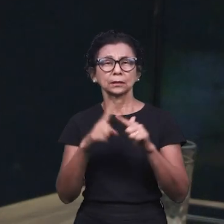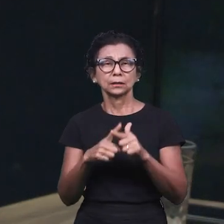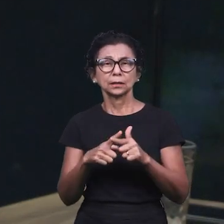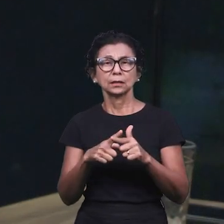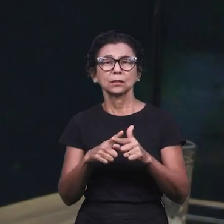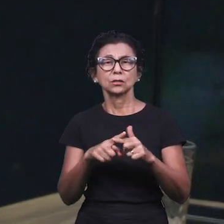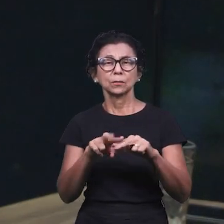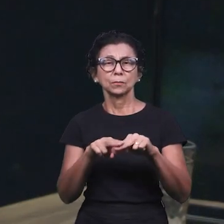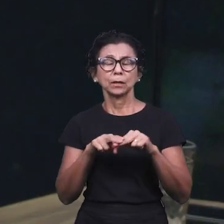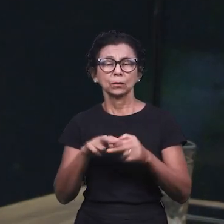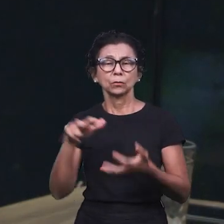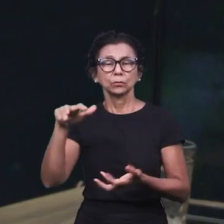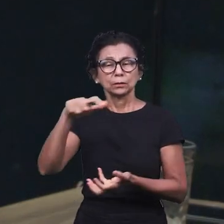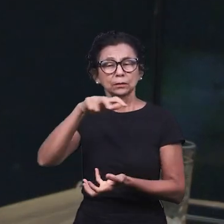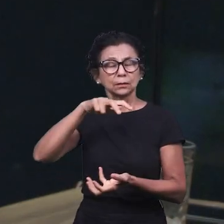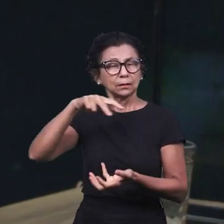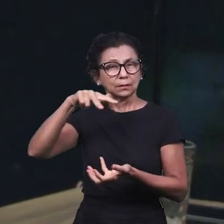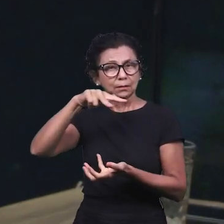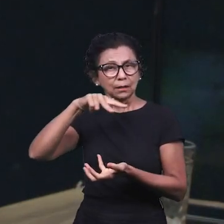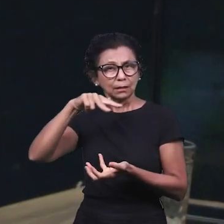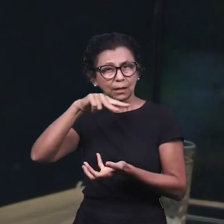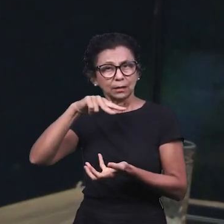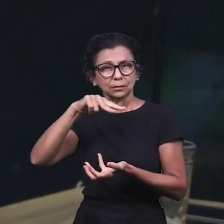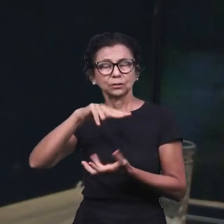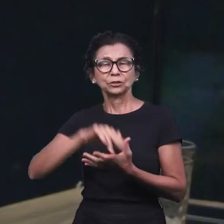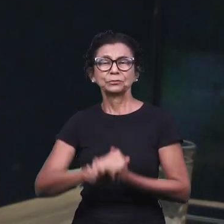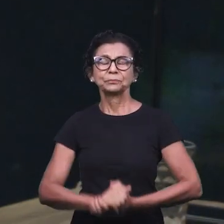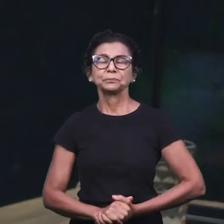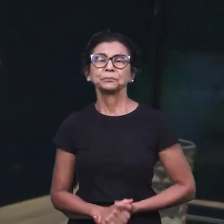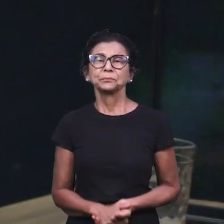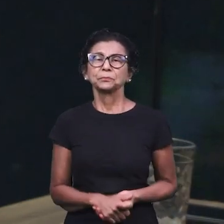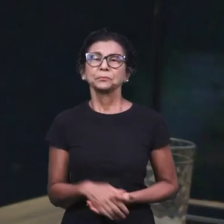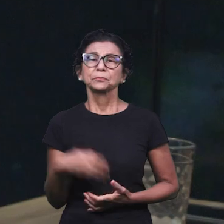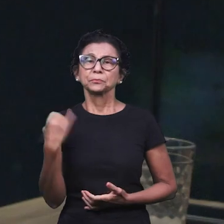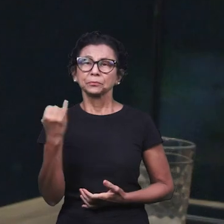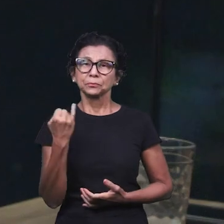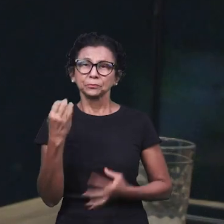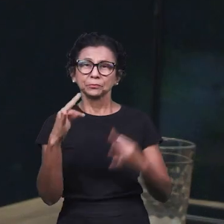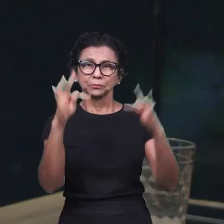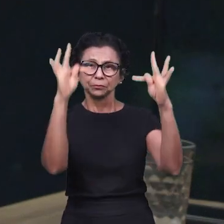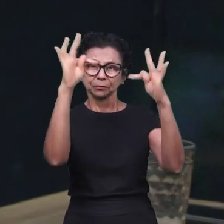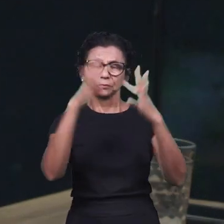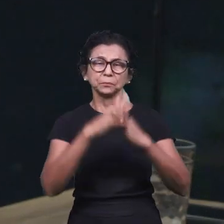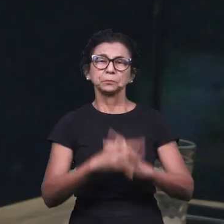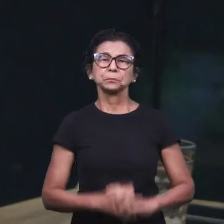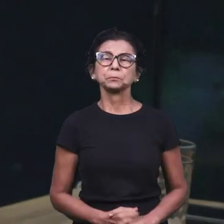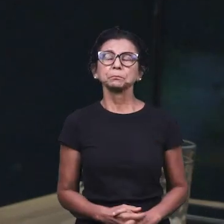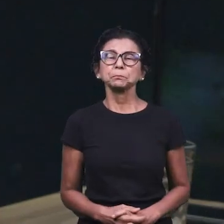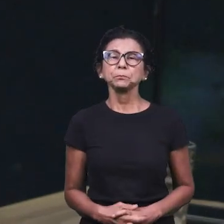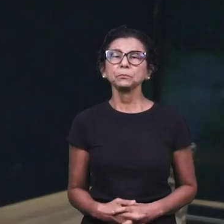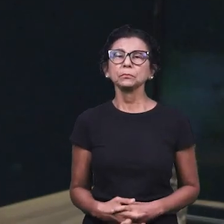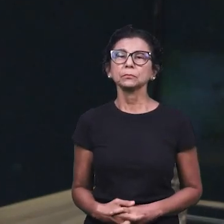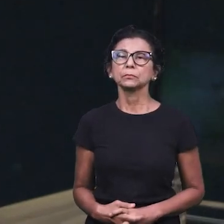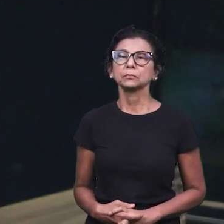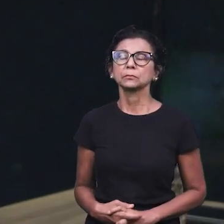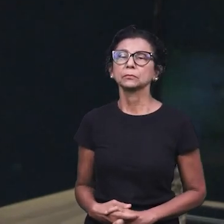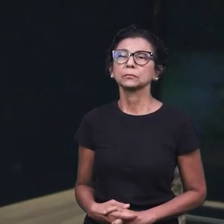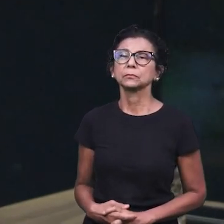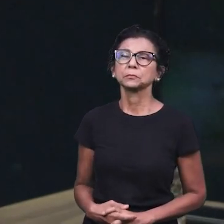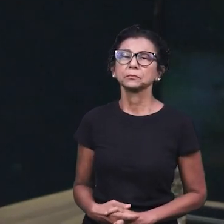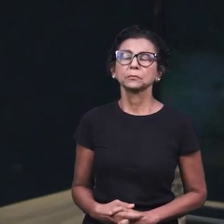essa ferramenta extremamente importante. E a primeira pergunta vai aqui para o